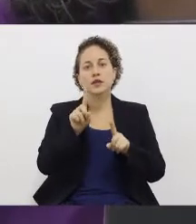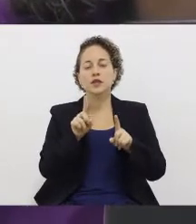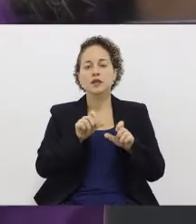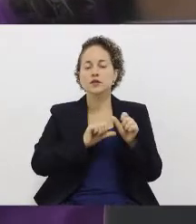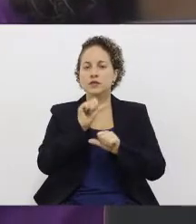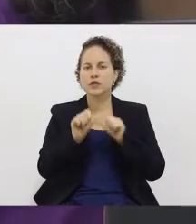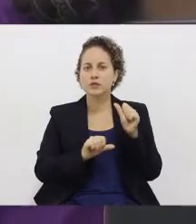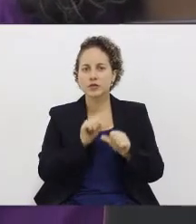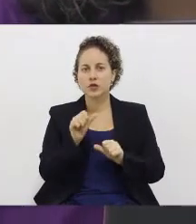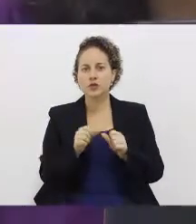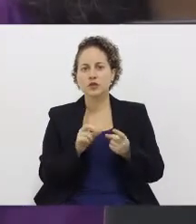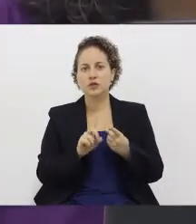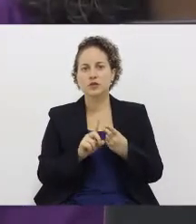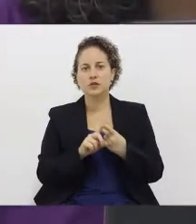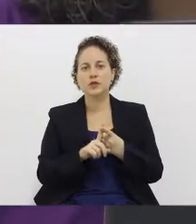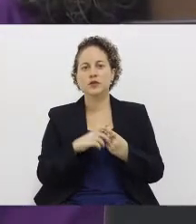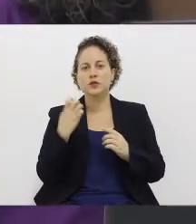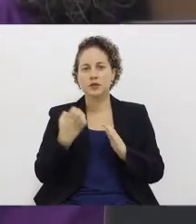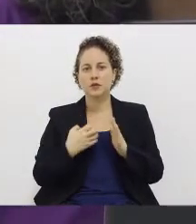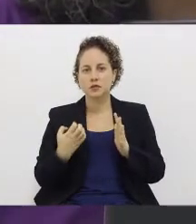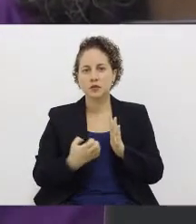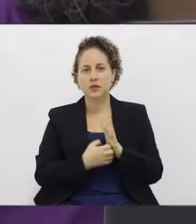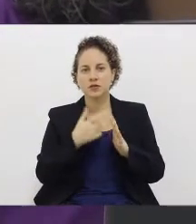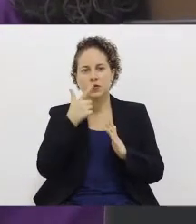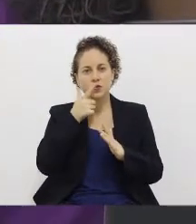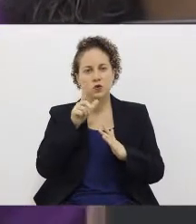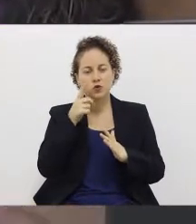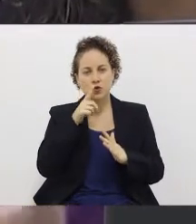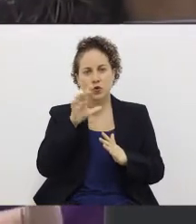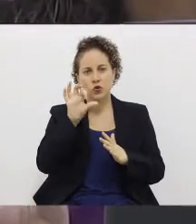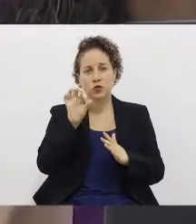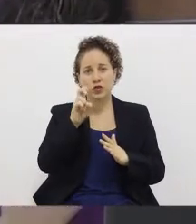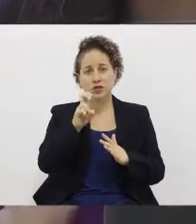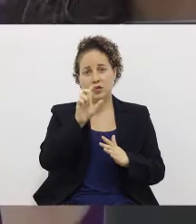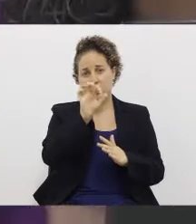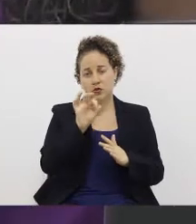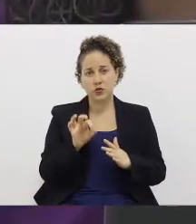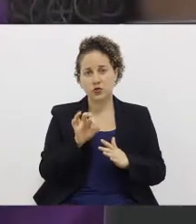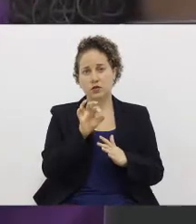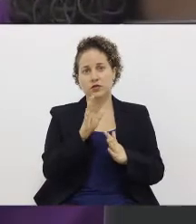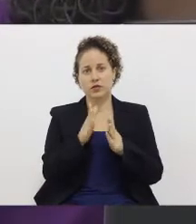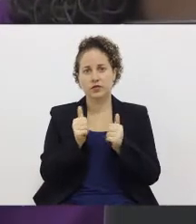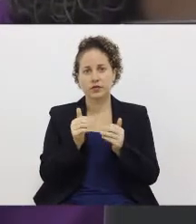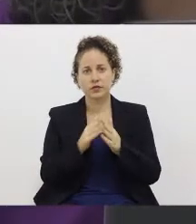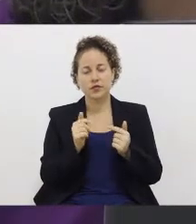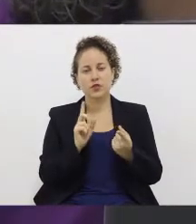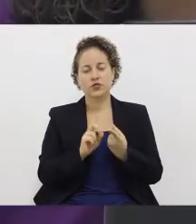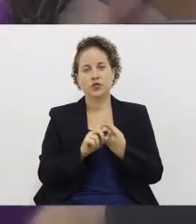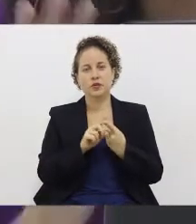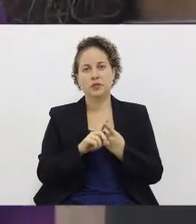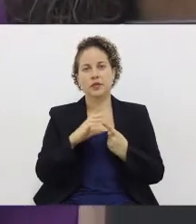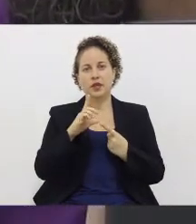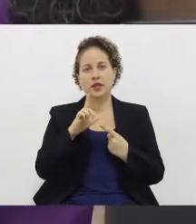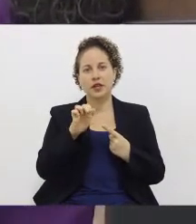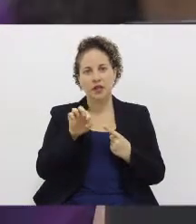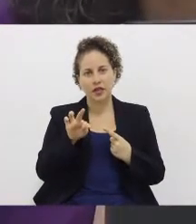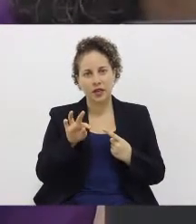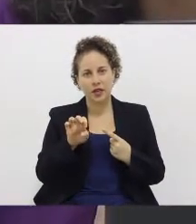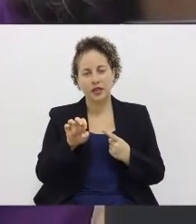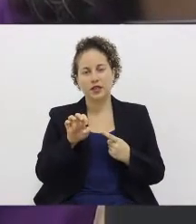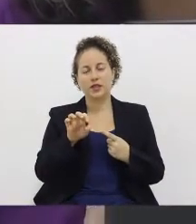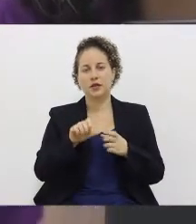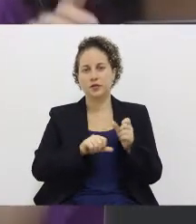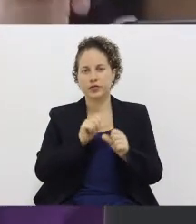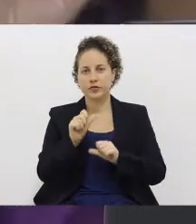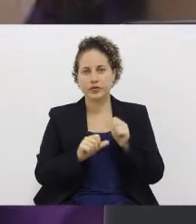pela empresa. Então, digamos que a empresa queira garantir 95% dos pedidos que forem feitos pelos clientes, independente de